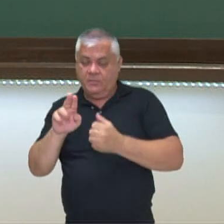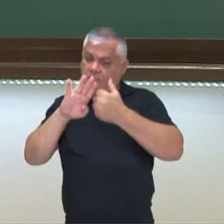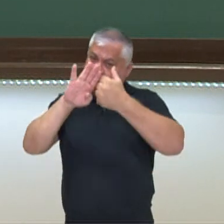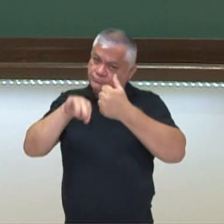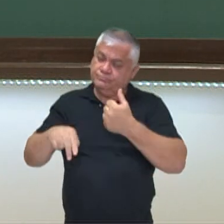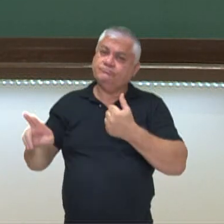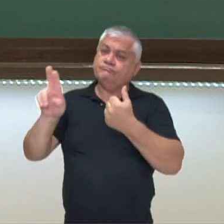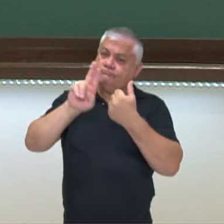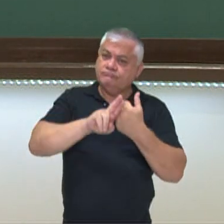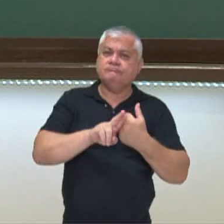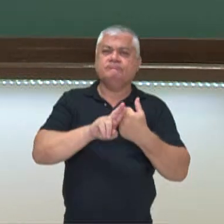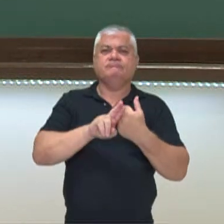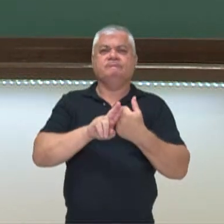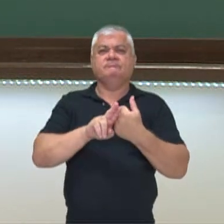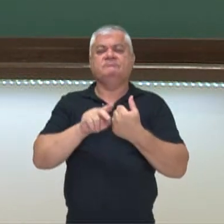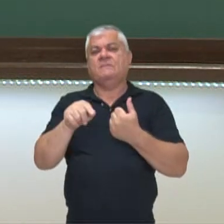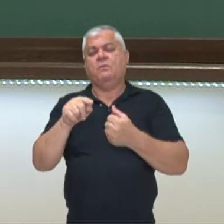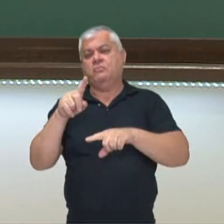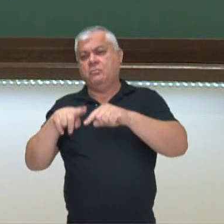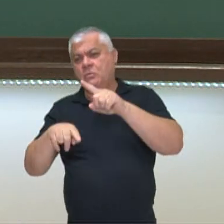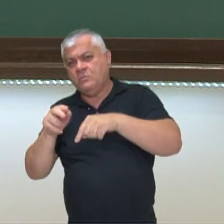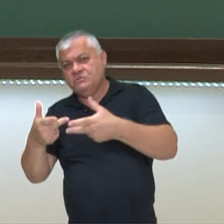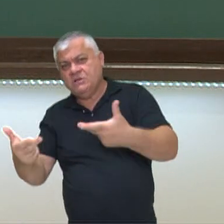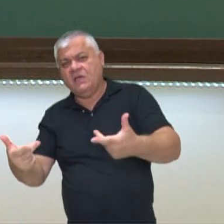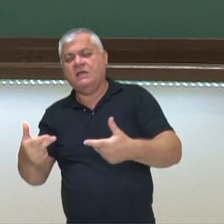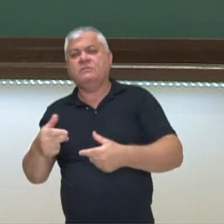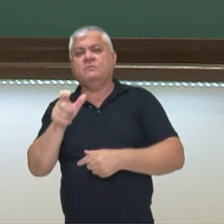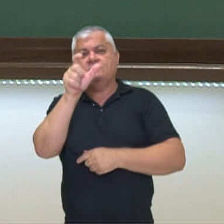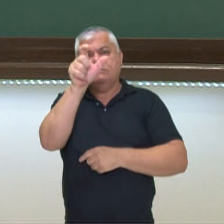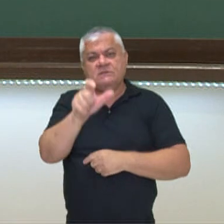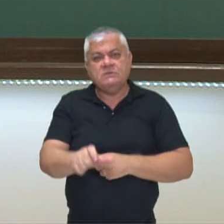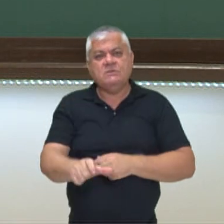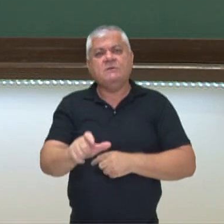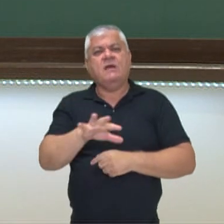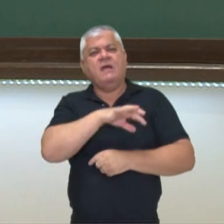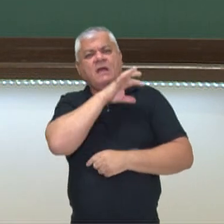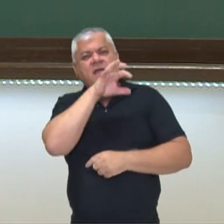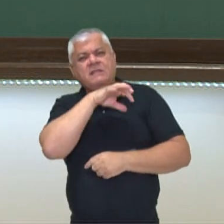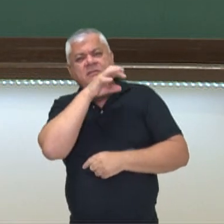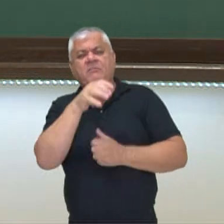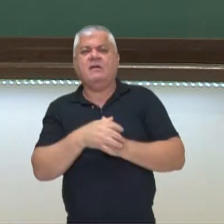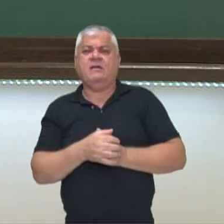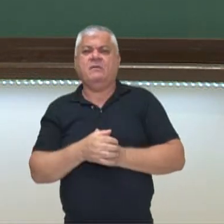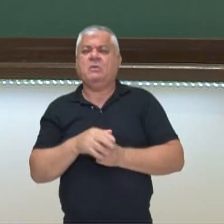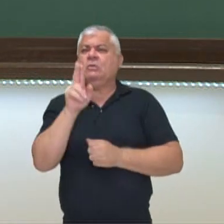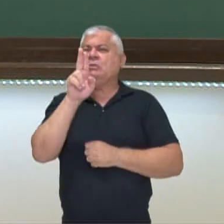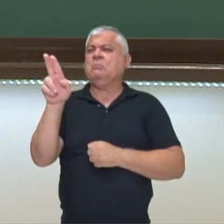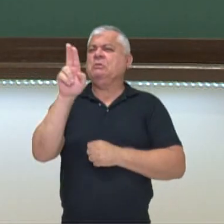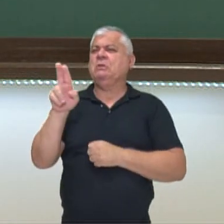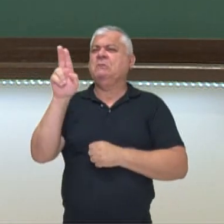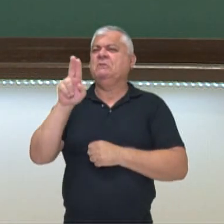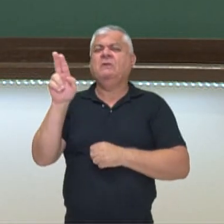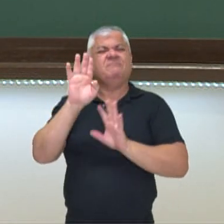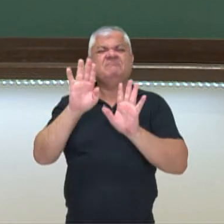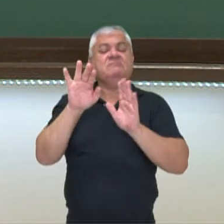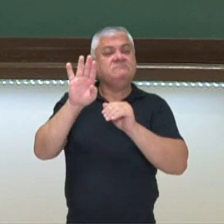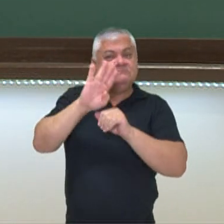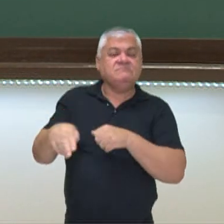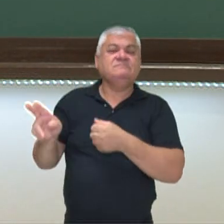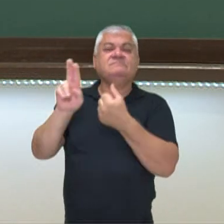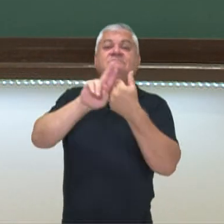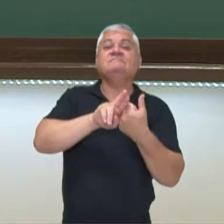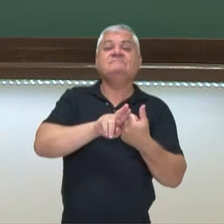de um objeto, de uma pessoa, de um animal, justamente para não ficar repetitivo. E a outra função é também aí